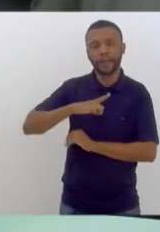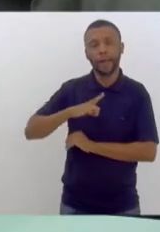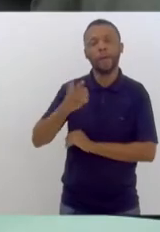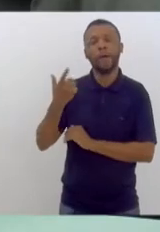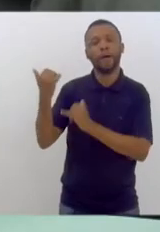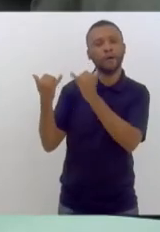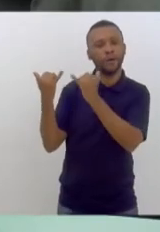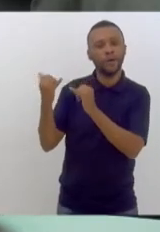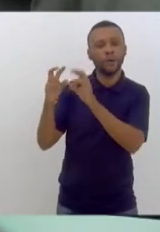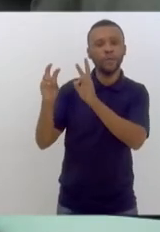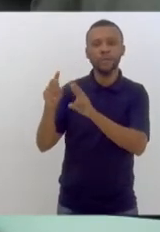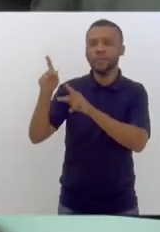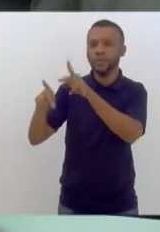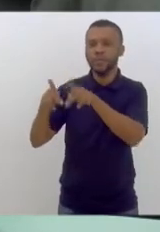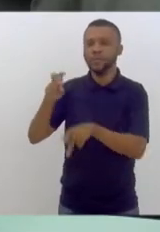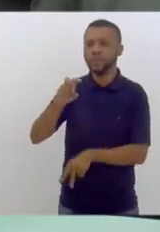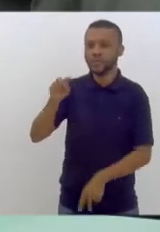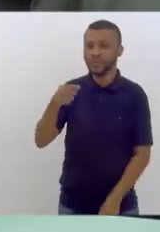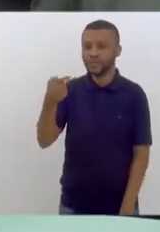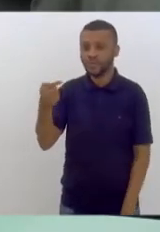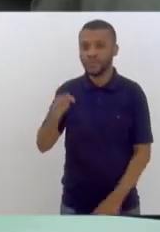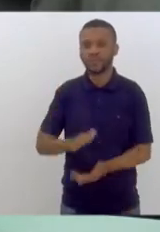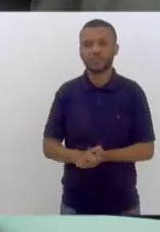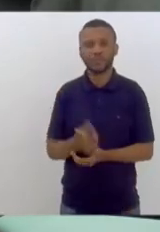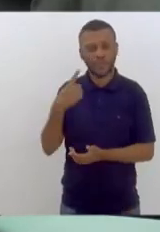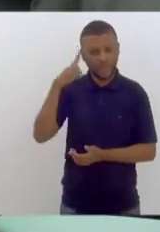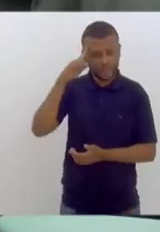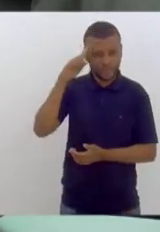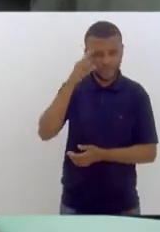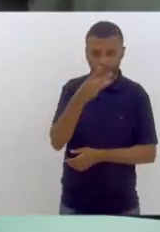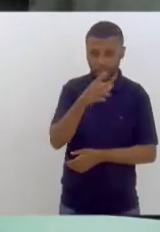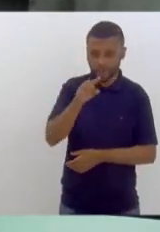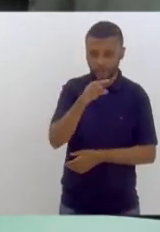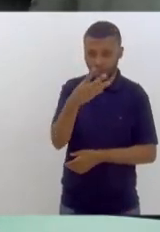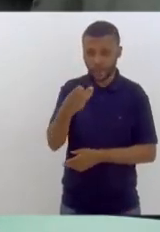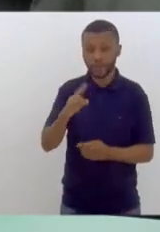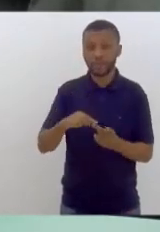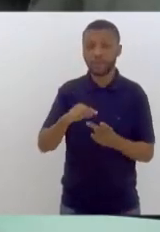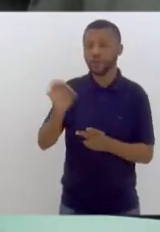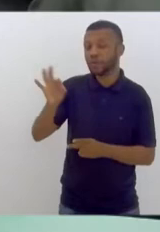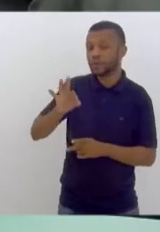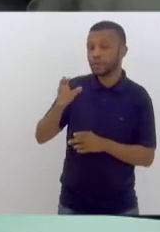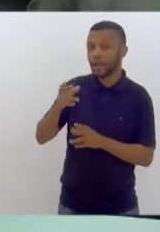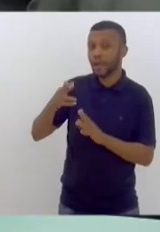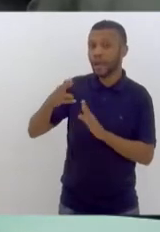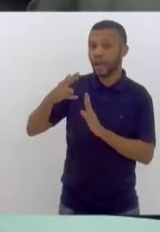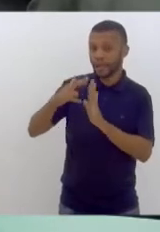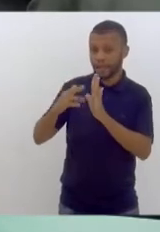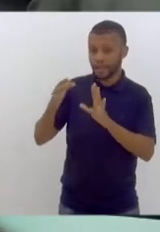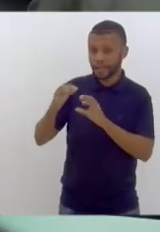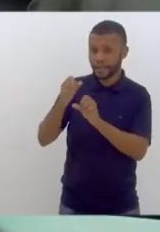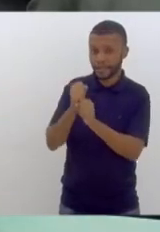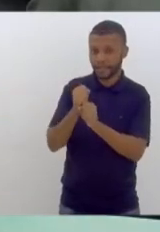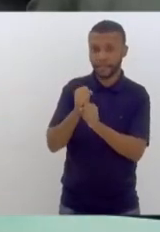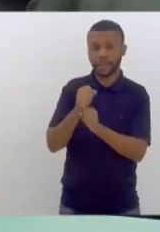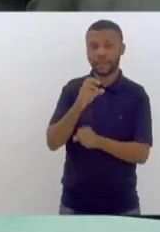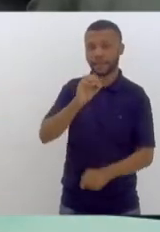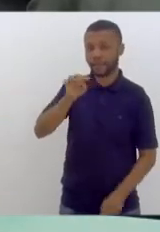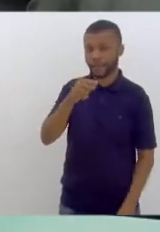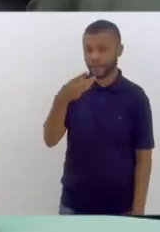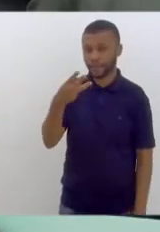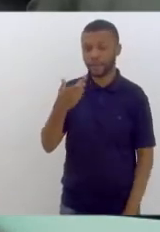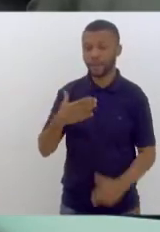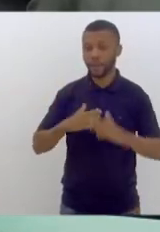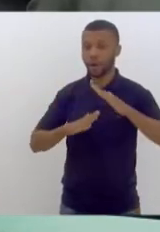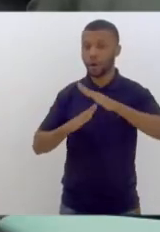com 5,7, o índice de área com 6,4, o índice de receita própria com 0,3, o índice de cota mínima